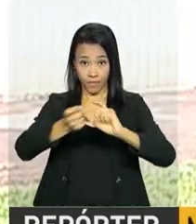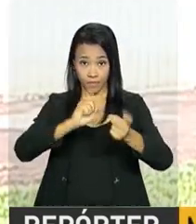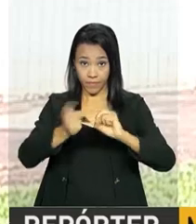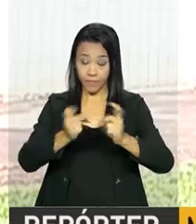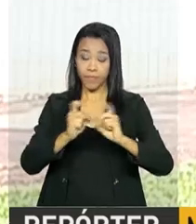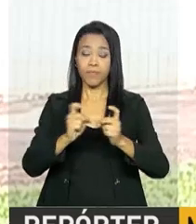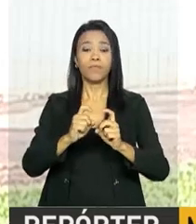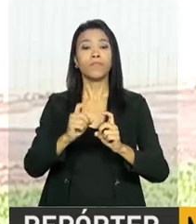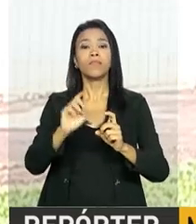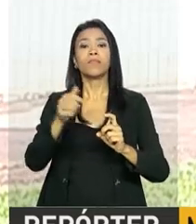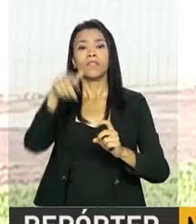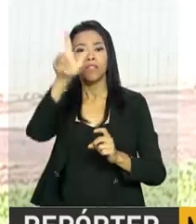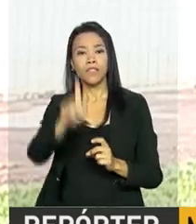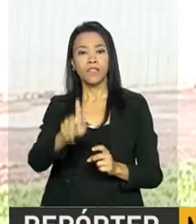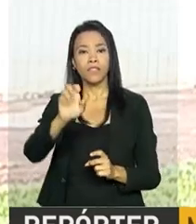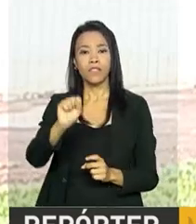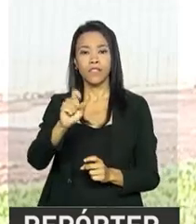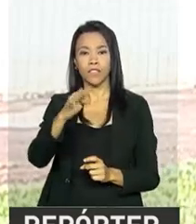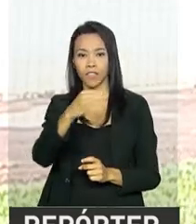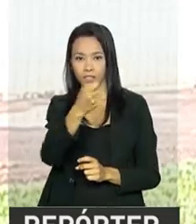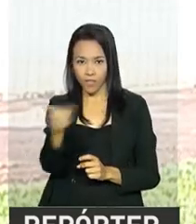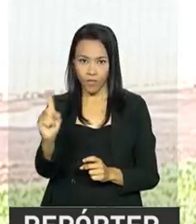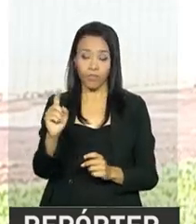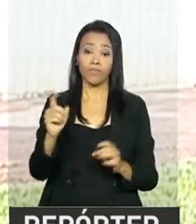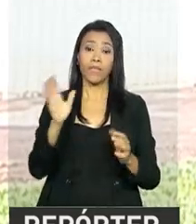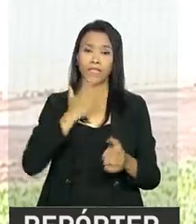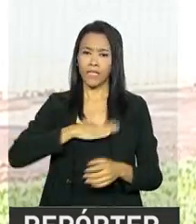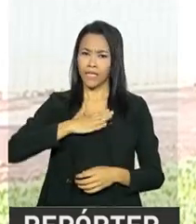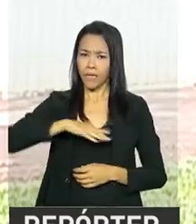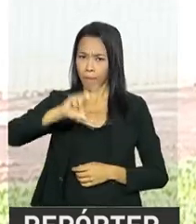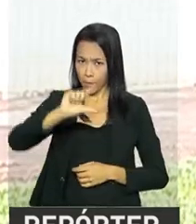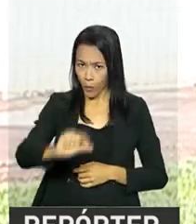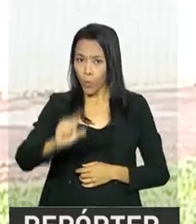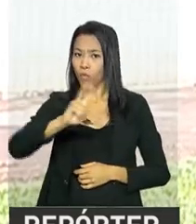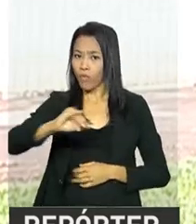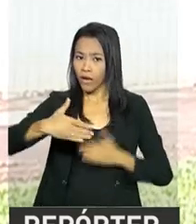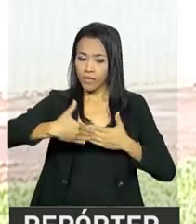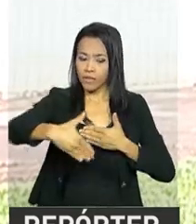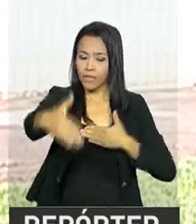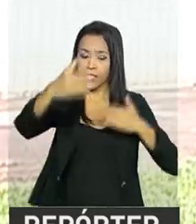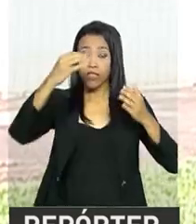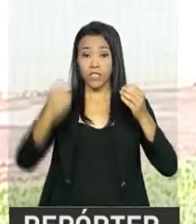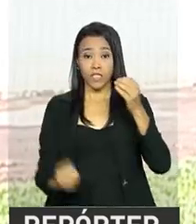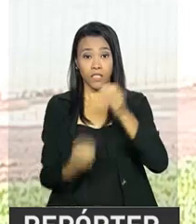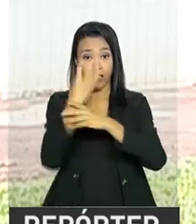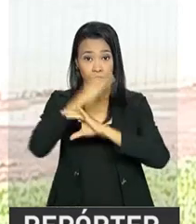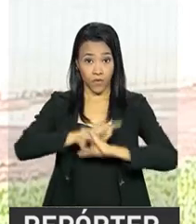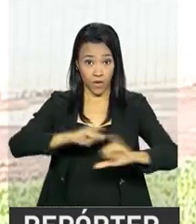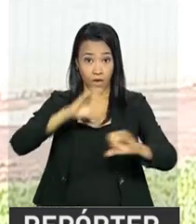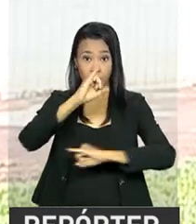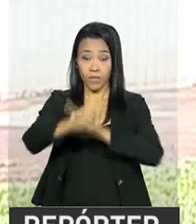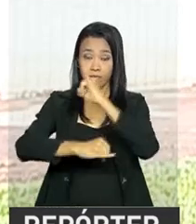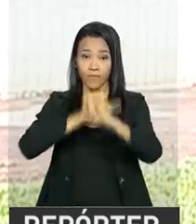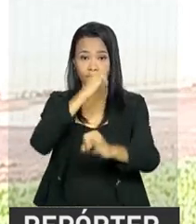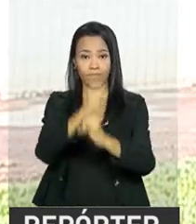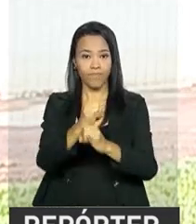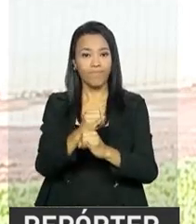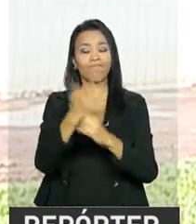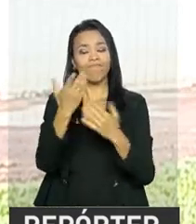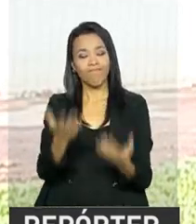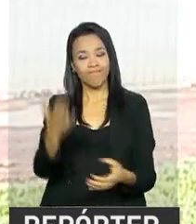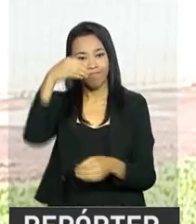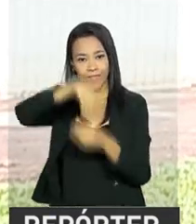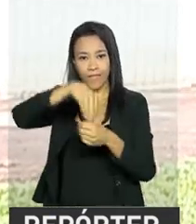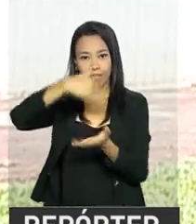e gestão onde daqui a pouco vai ser lançado o novo portal de atendimento da secretaria do patrimônio